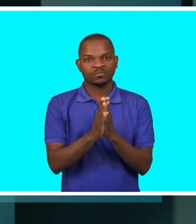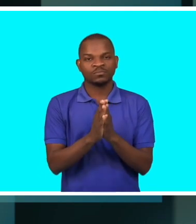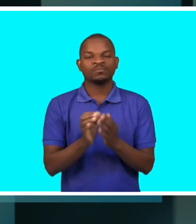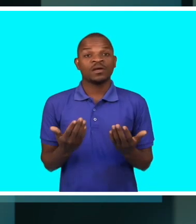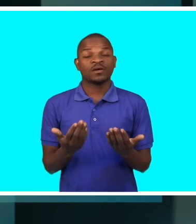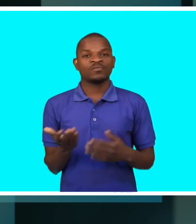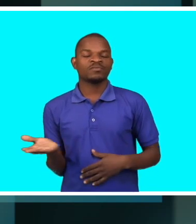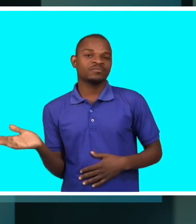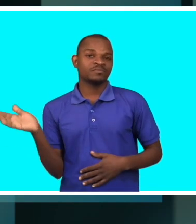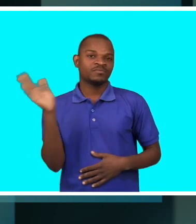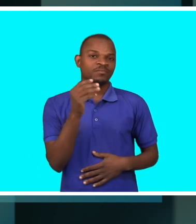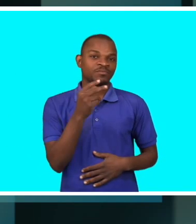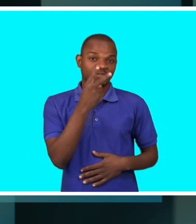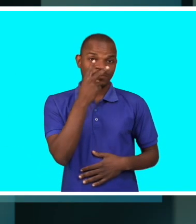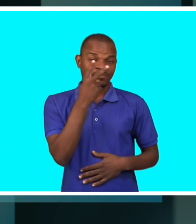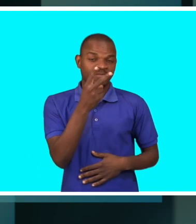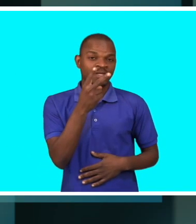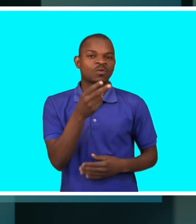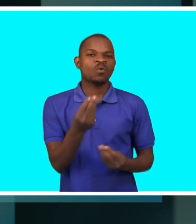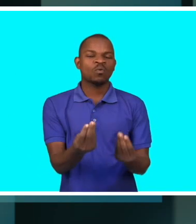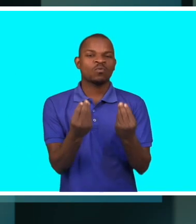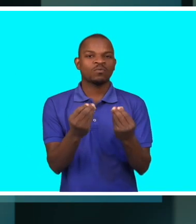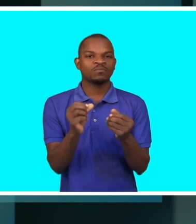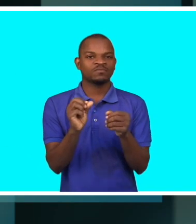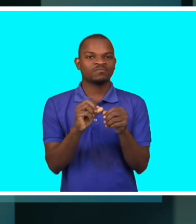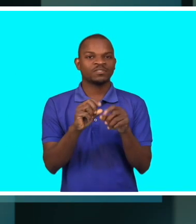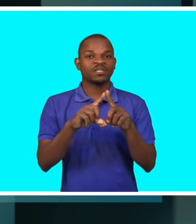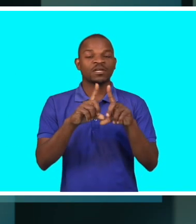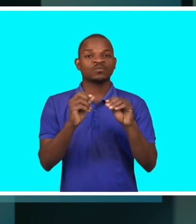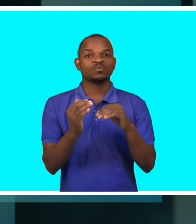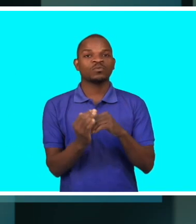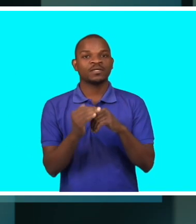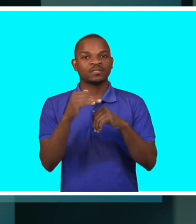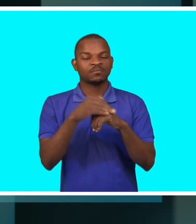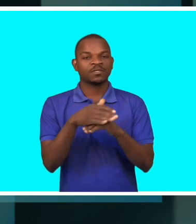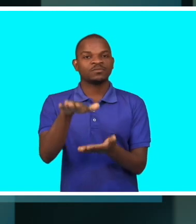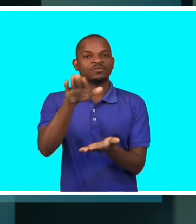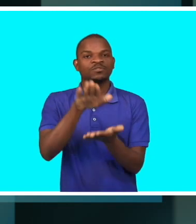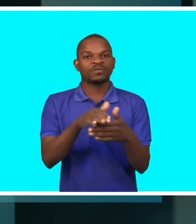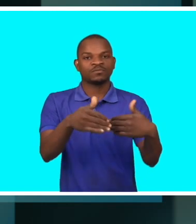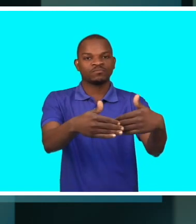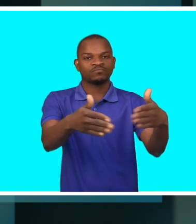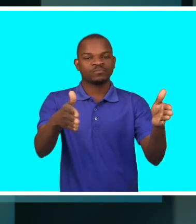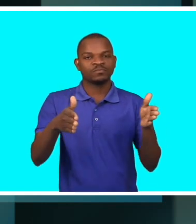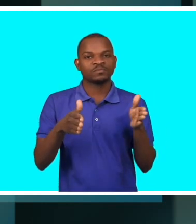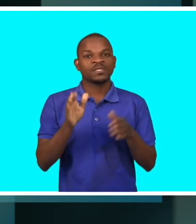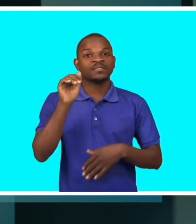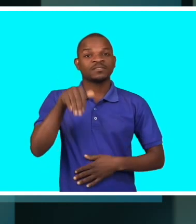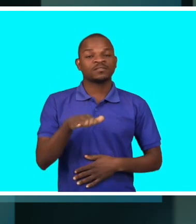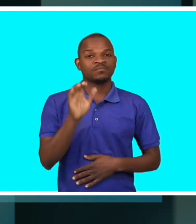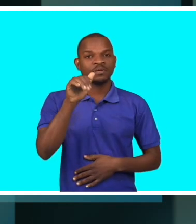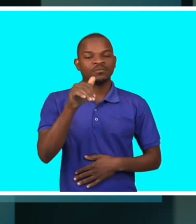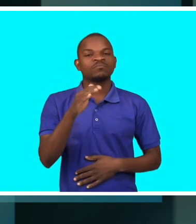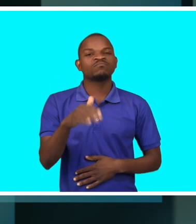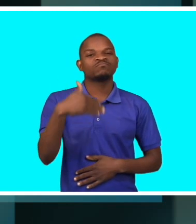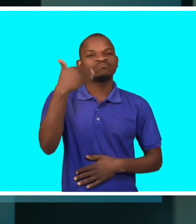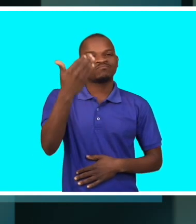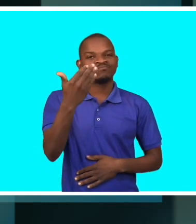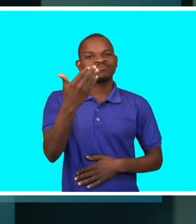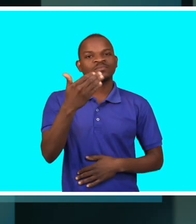particularidade. Mas, antes de terminar, dizer que, desde já, acompanha como é a acessibilidade aqui no Estádio Nacional do